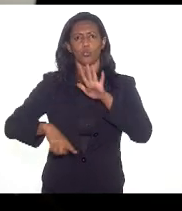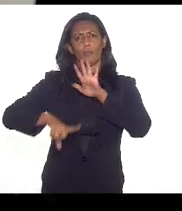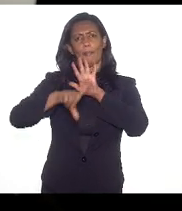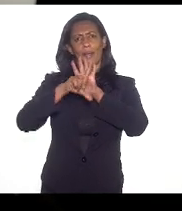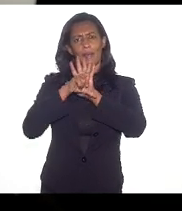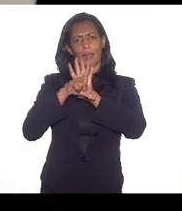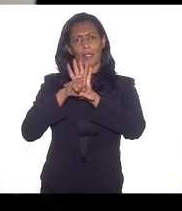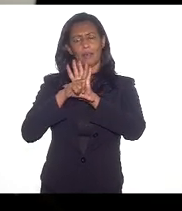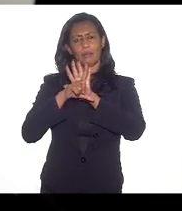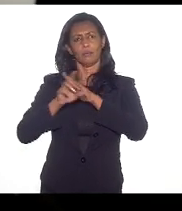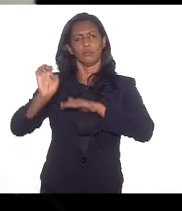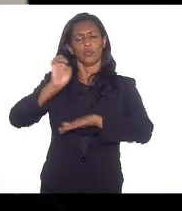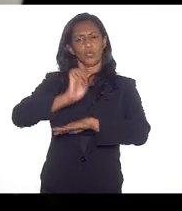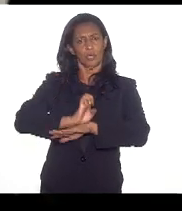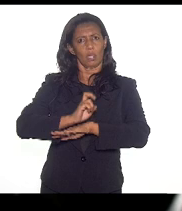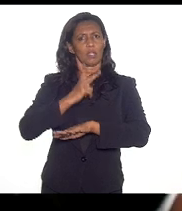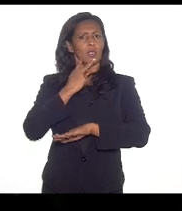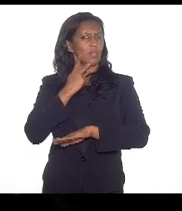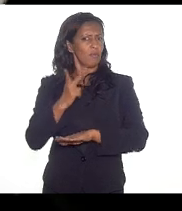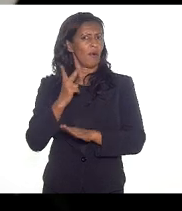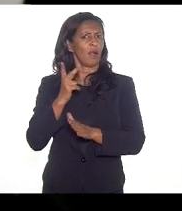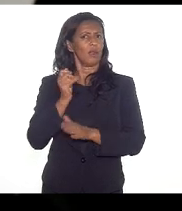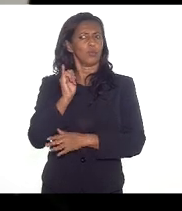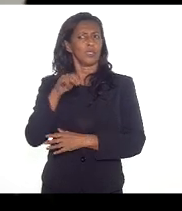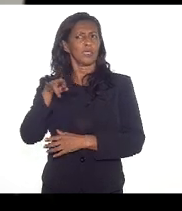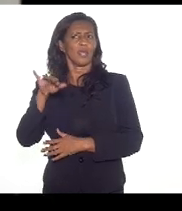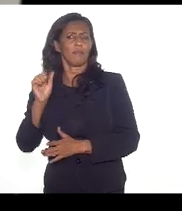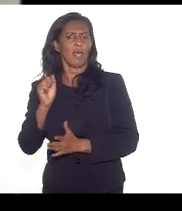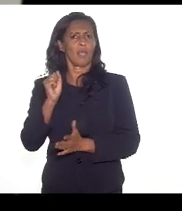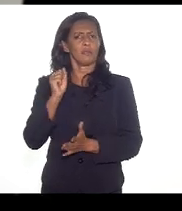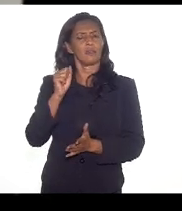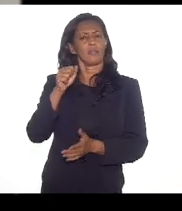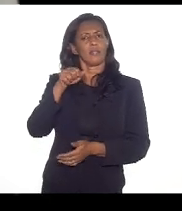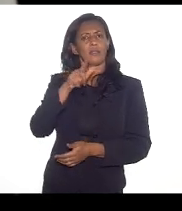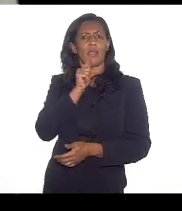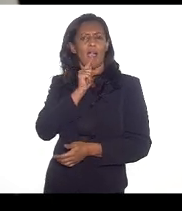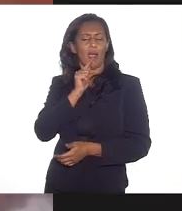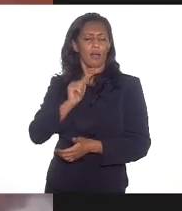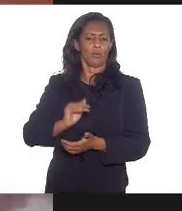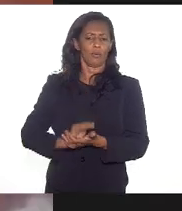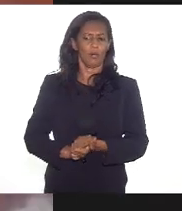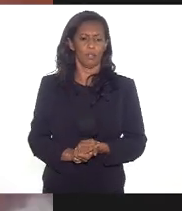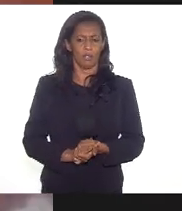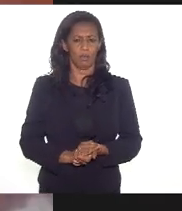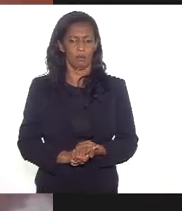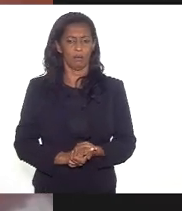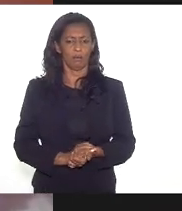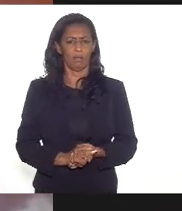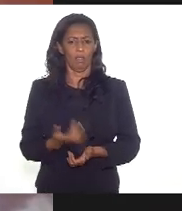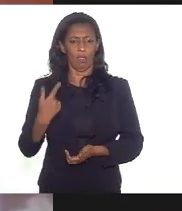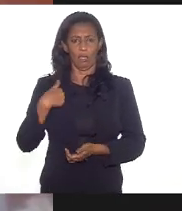Estado que fala do ICMS da água. Vamos pegar...